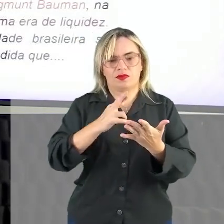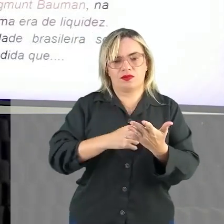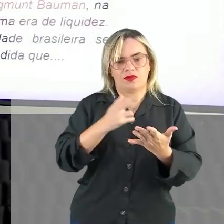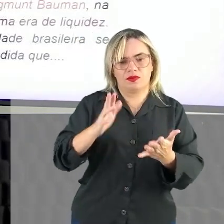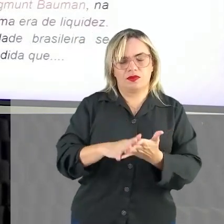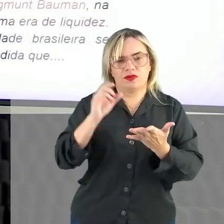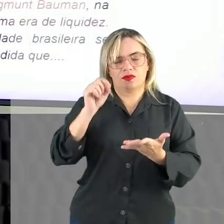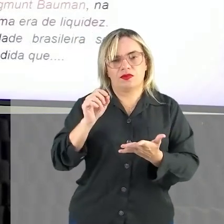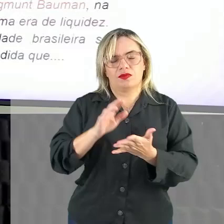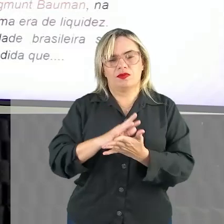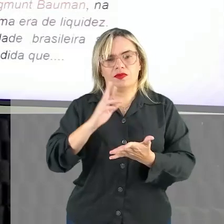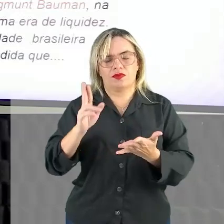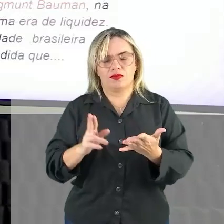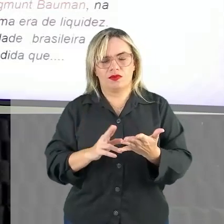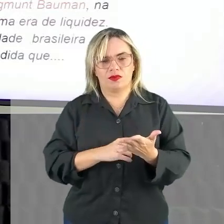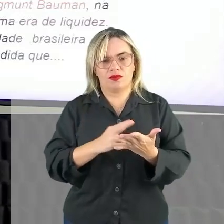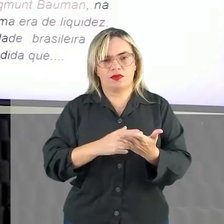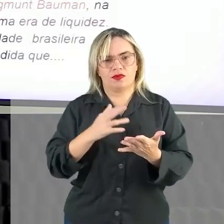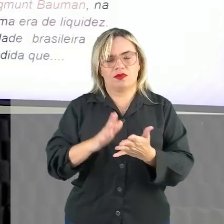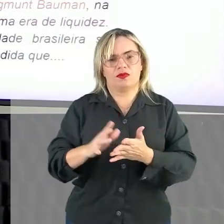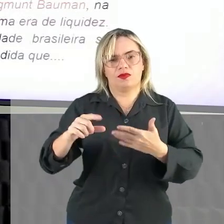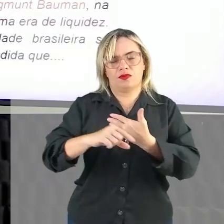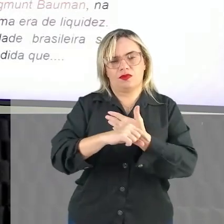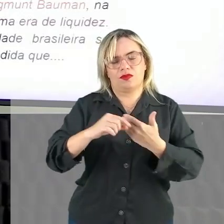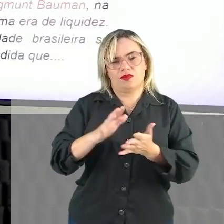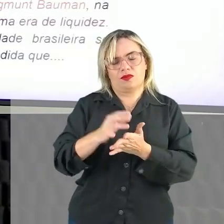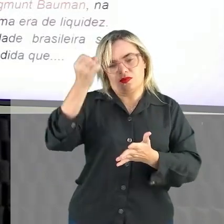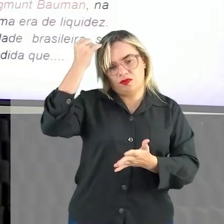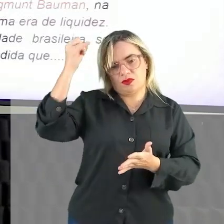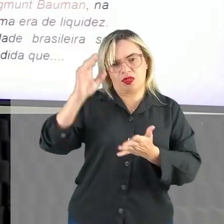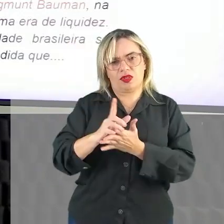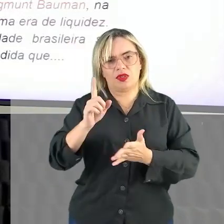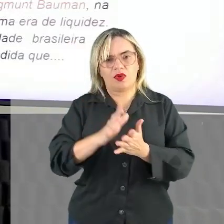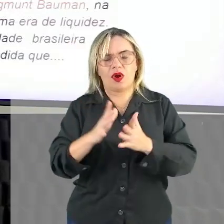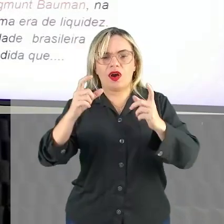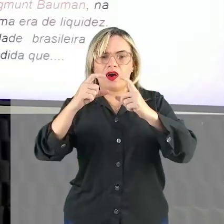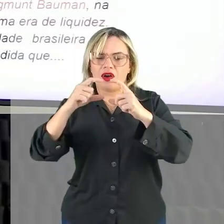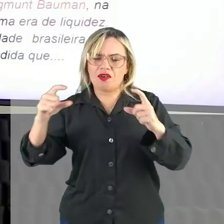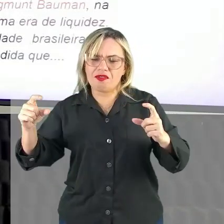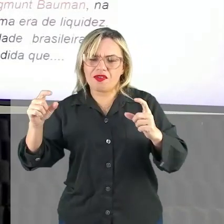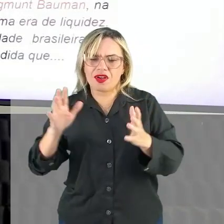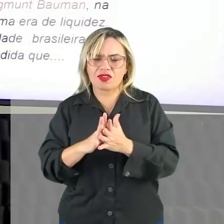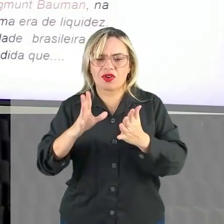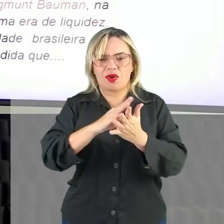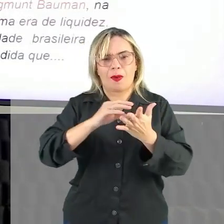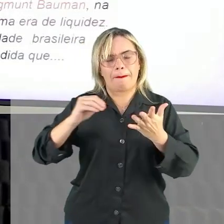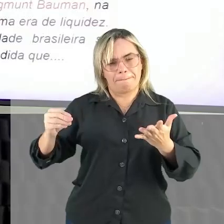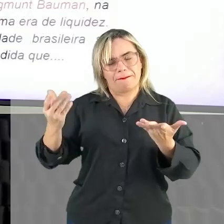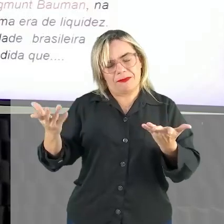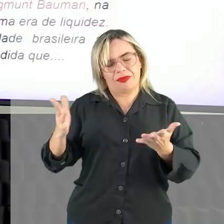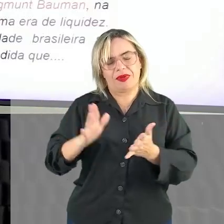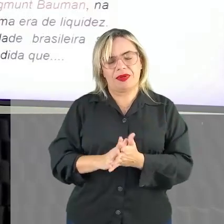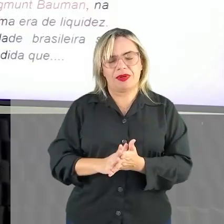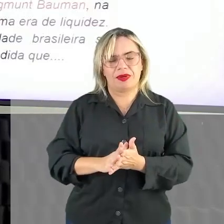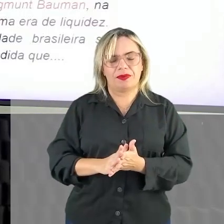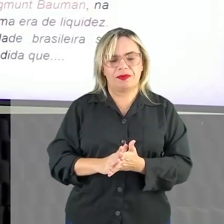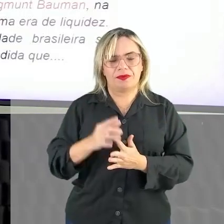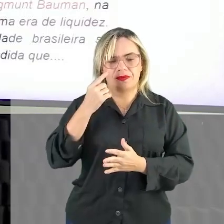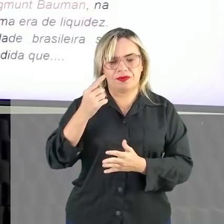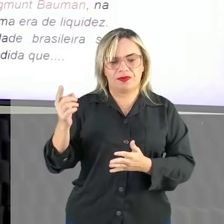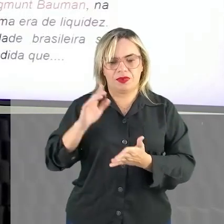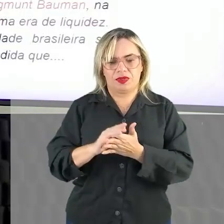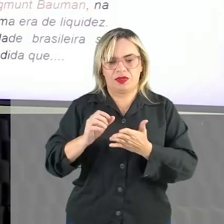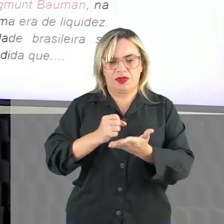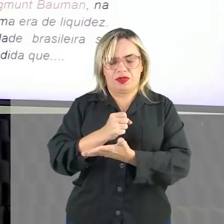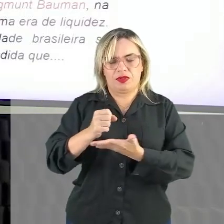você colocar a ideia do autor e não a frase do jeitinho que ela é, tá? E aí, ó, com base nesse entendimento, coloquei